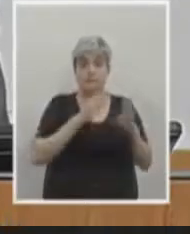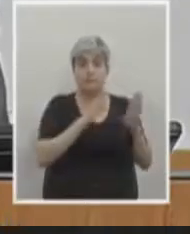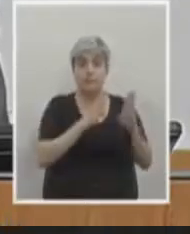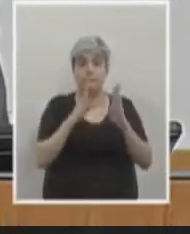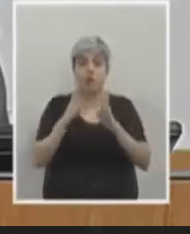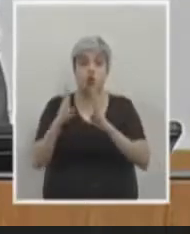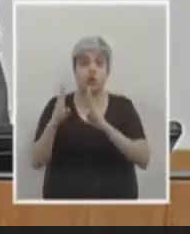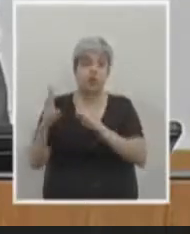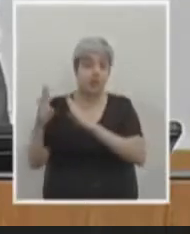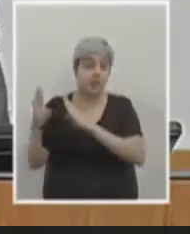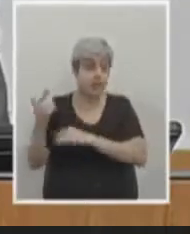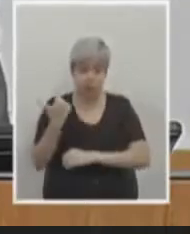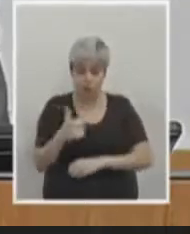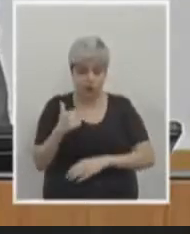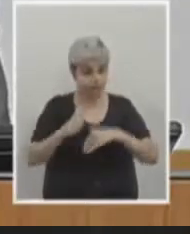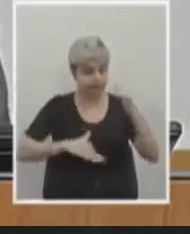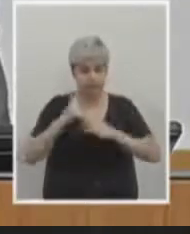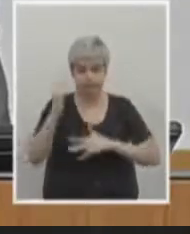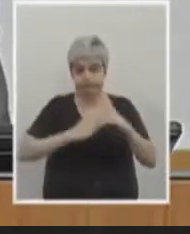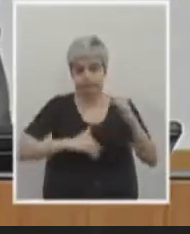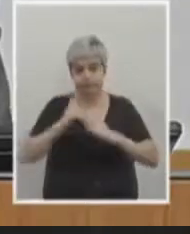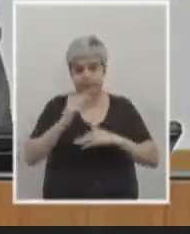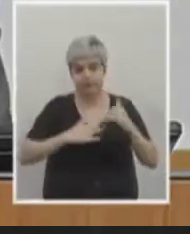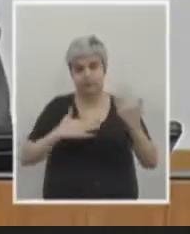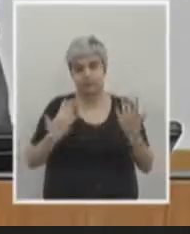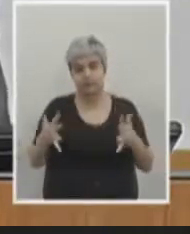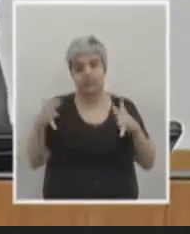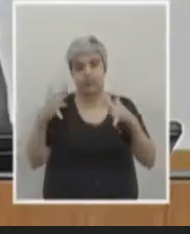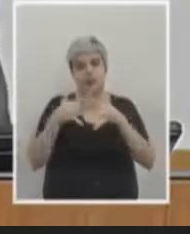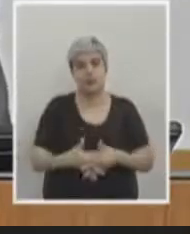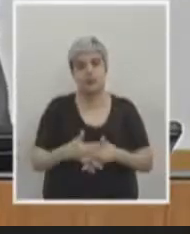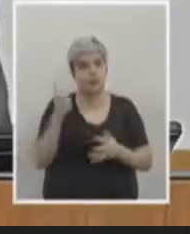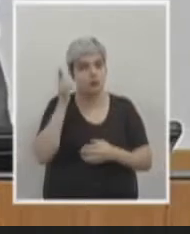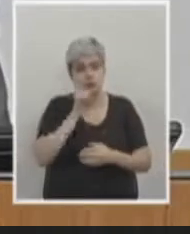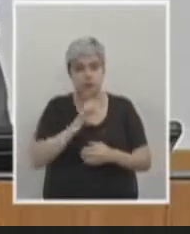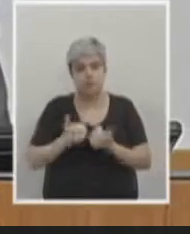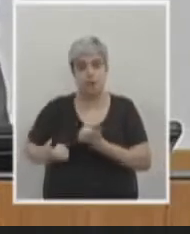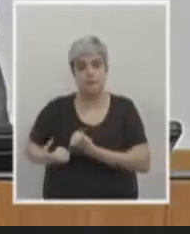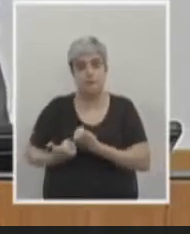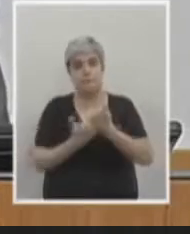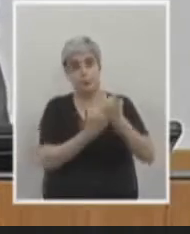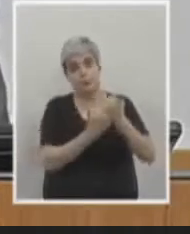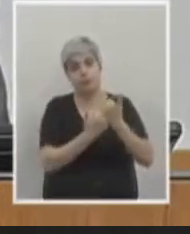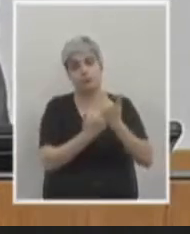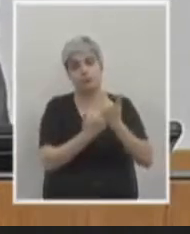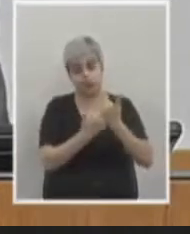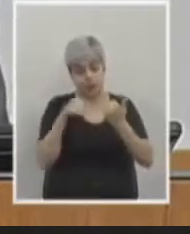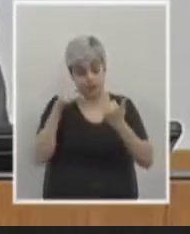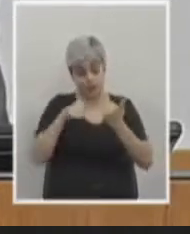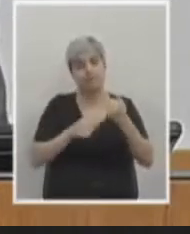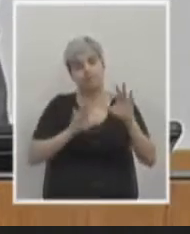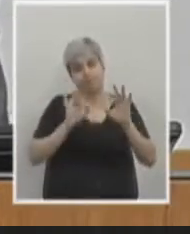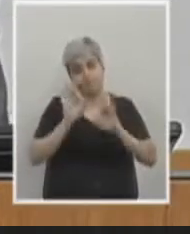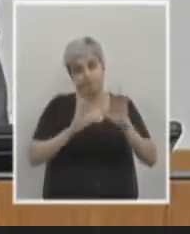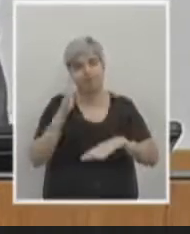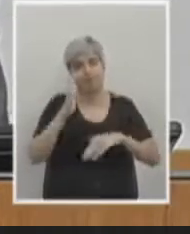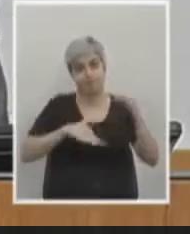sem serem habilitados e foram impedidos de assumir apoio, estando preparados com cursos